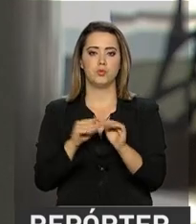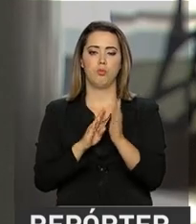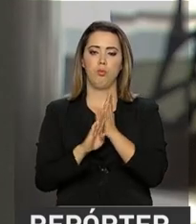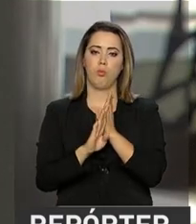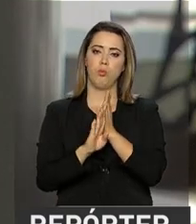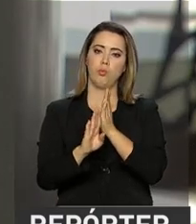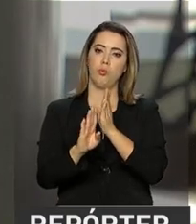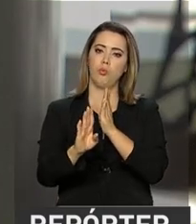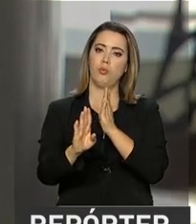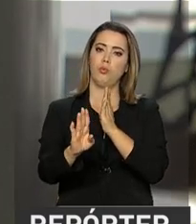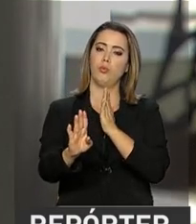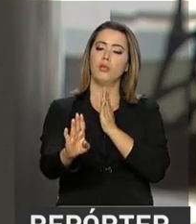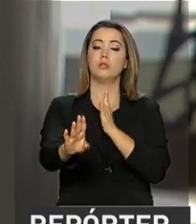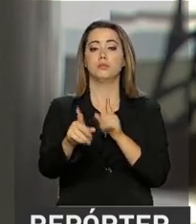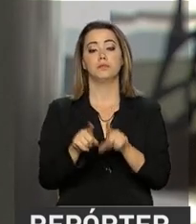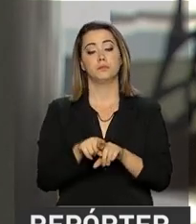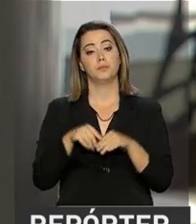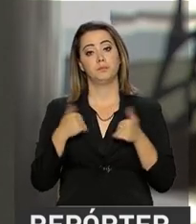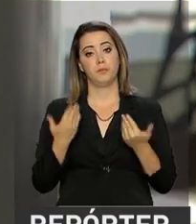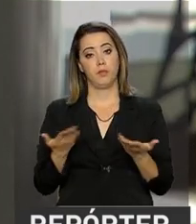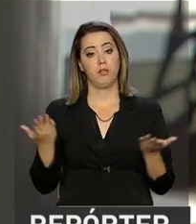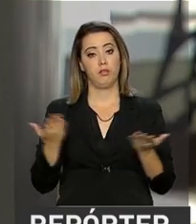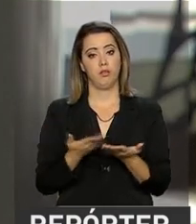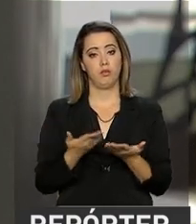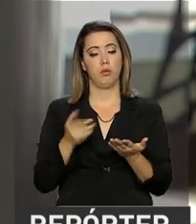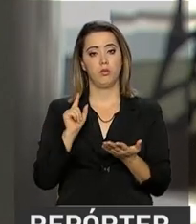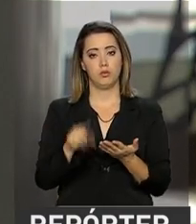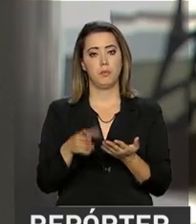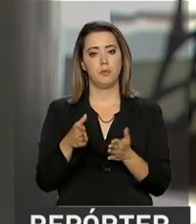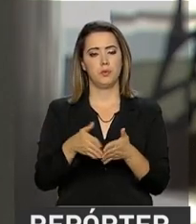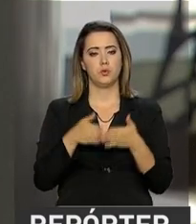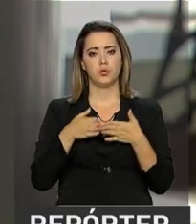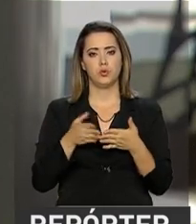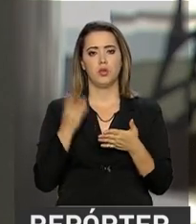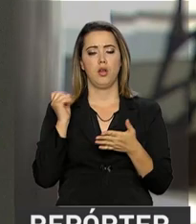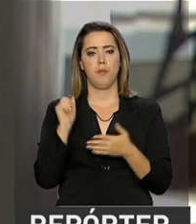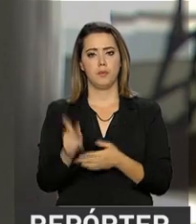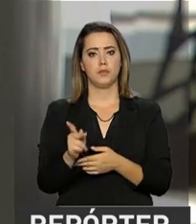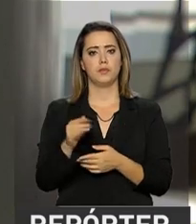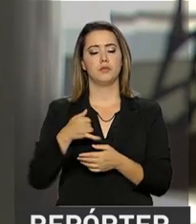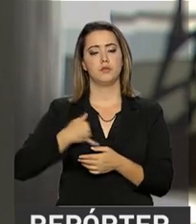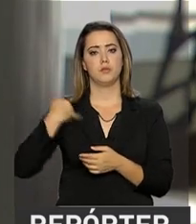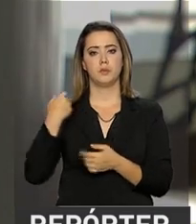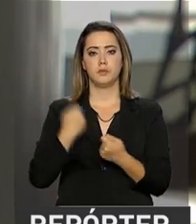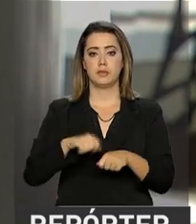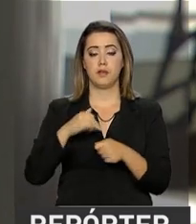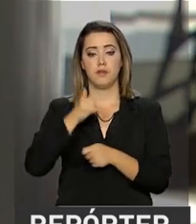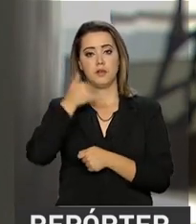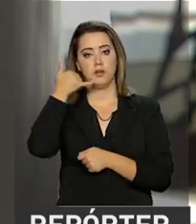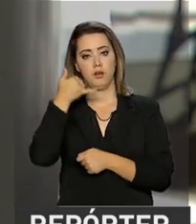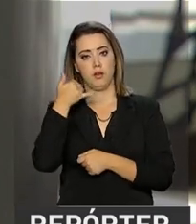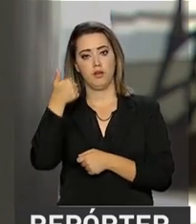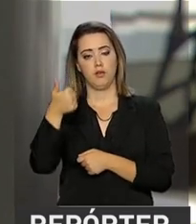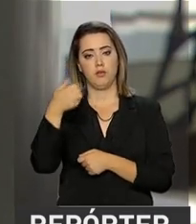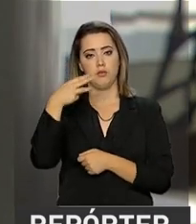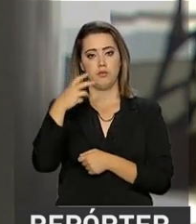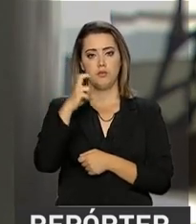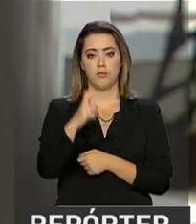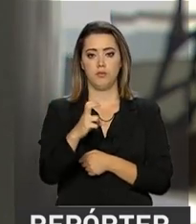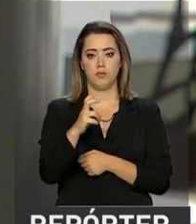filas nas agências do INSS até agora para pedir o benefício era necessário Ligar para a central